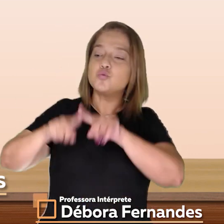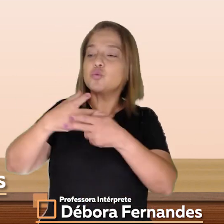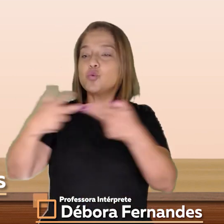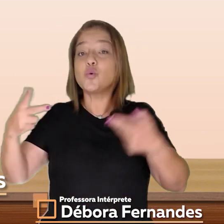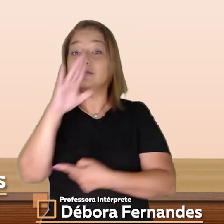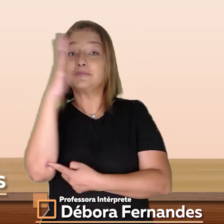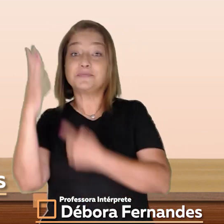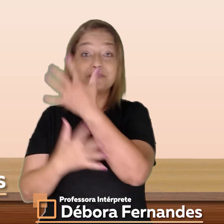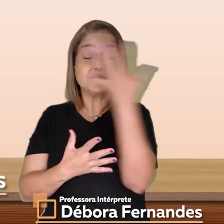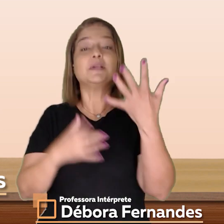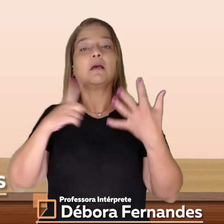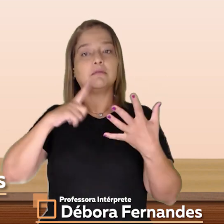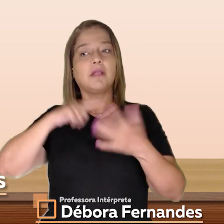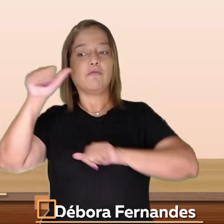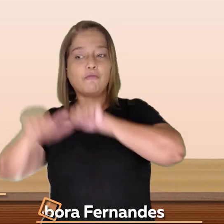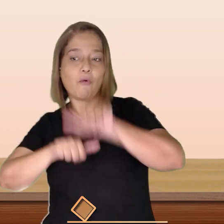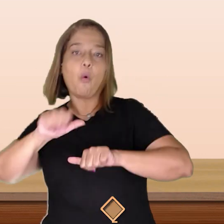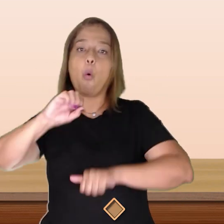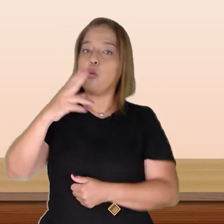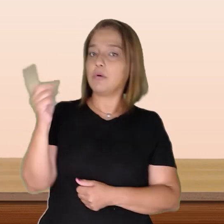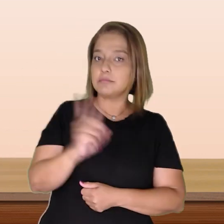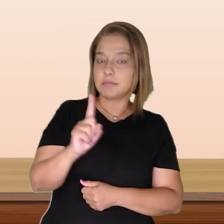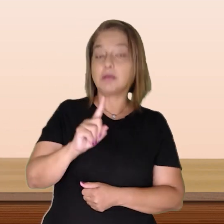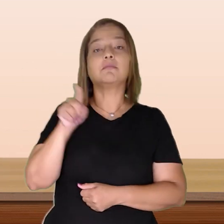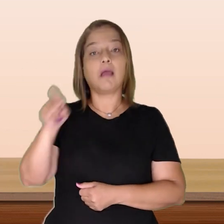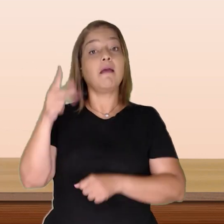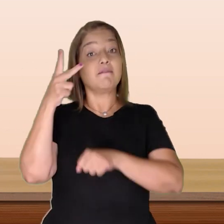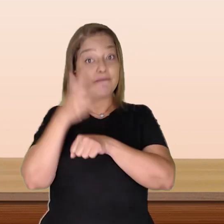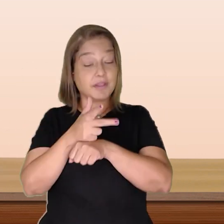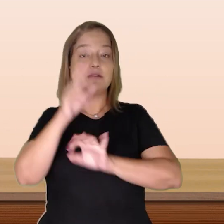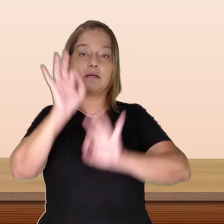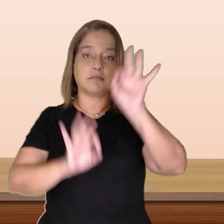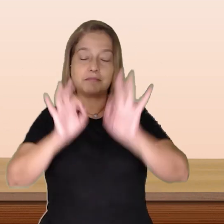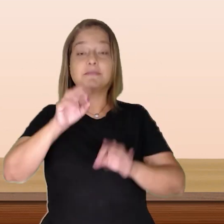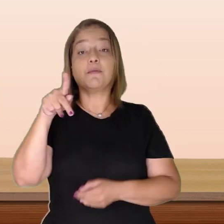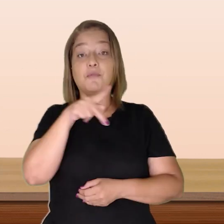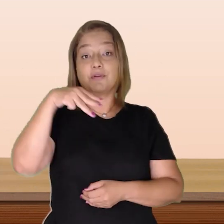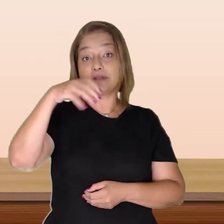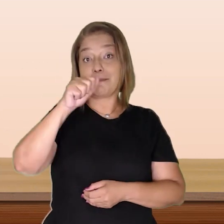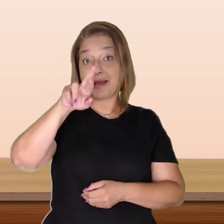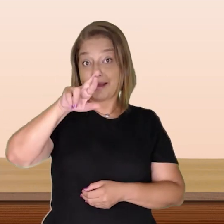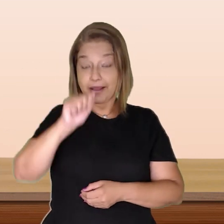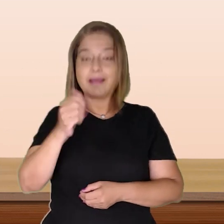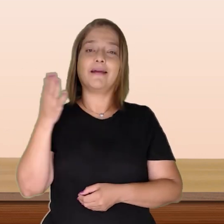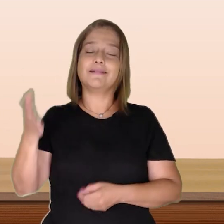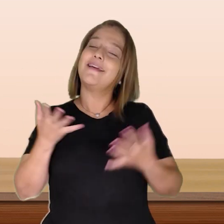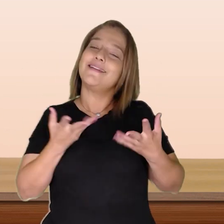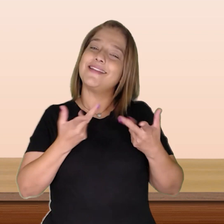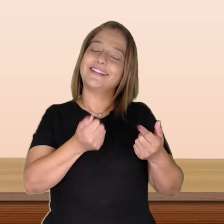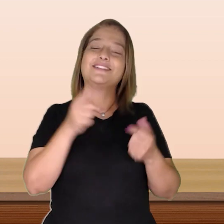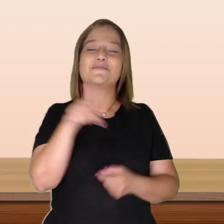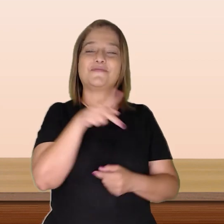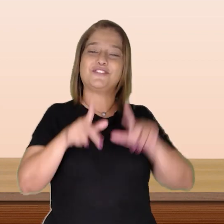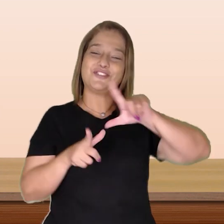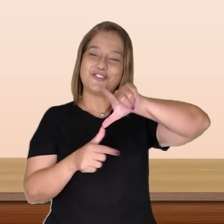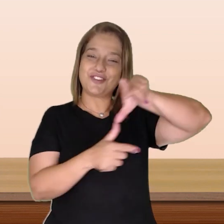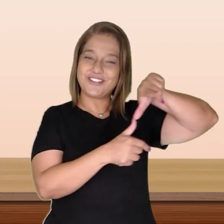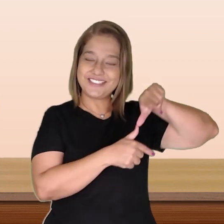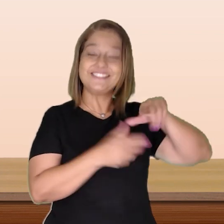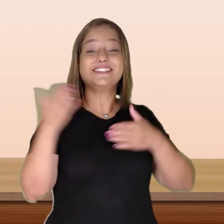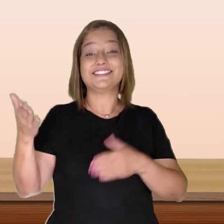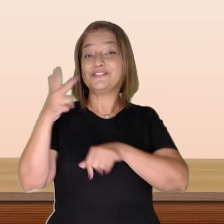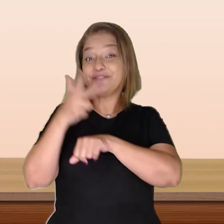naturais renováveis e não renováveis. E essa videoaula foi elaborada pela professora Marolina, a nossa querida professora